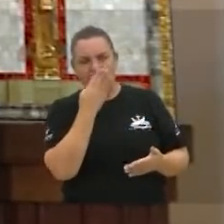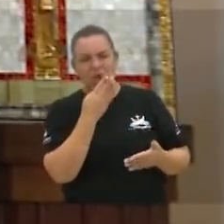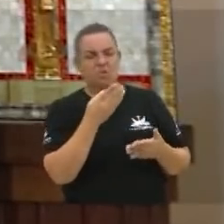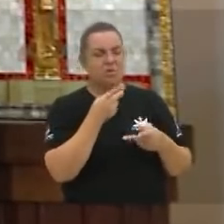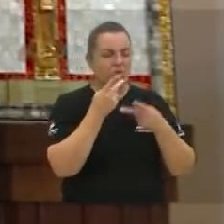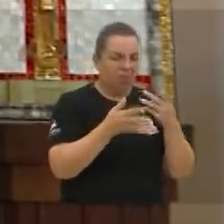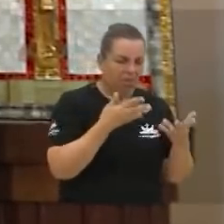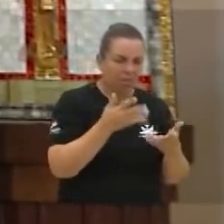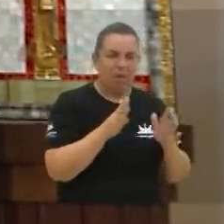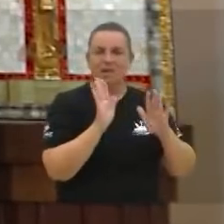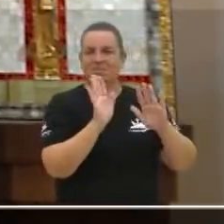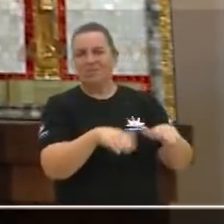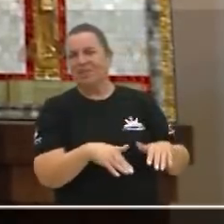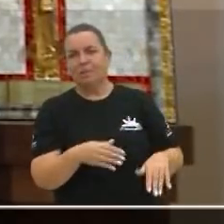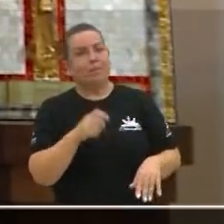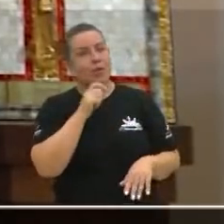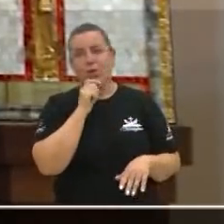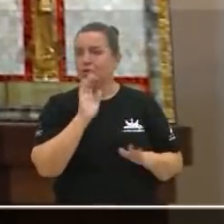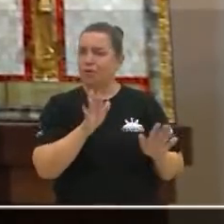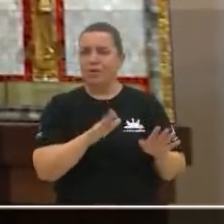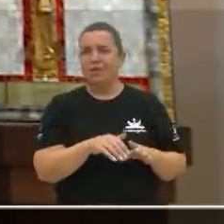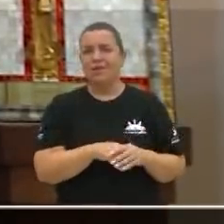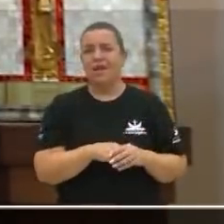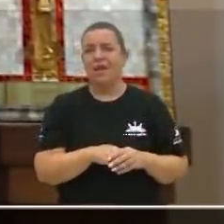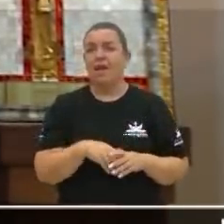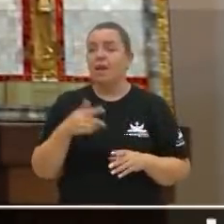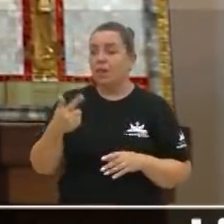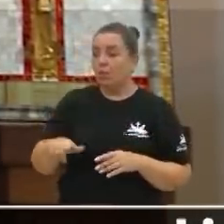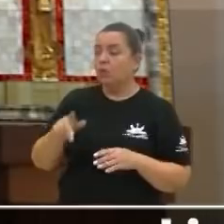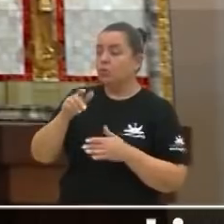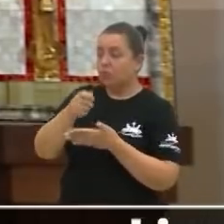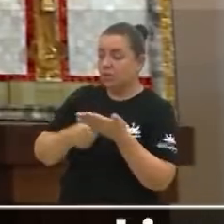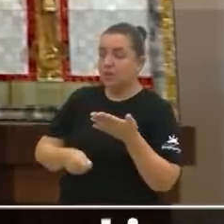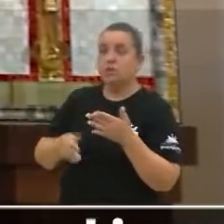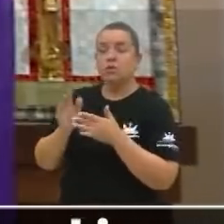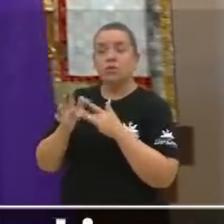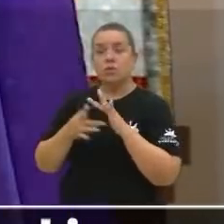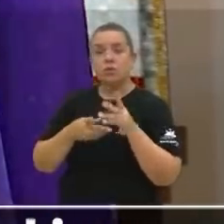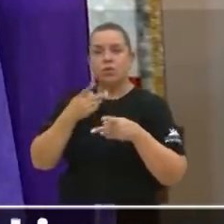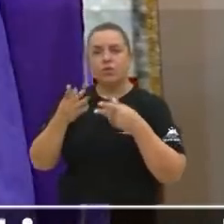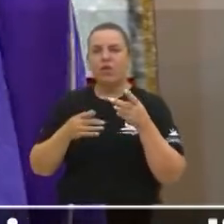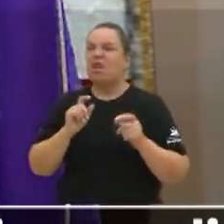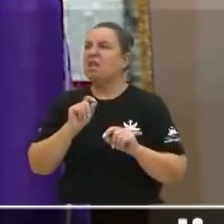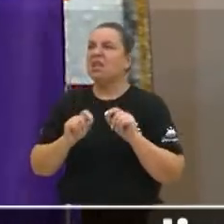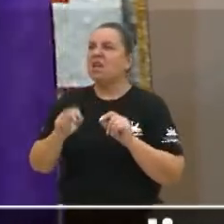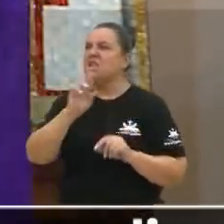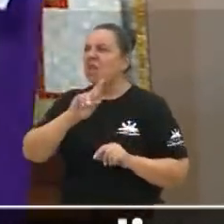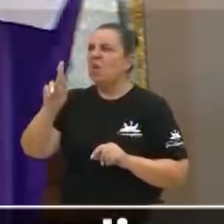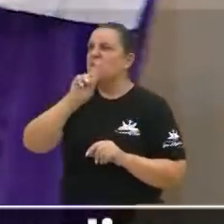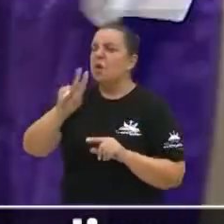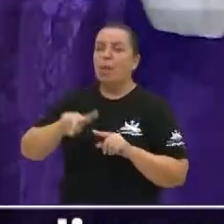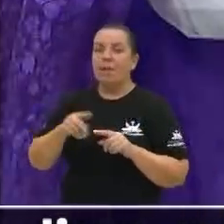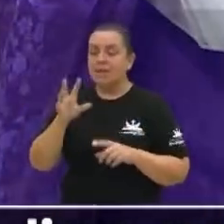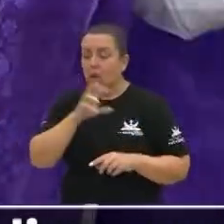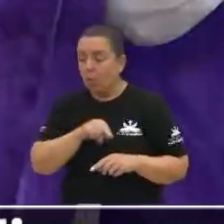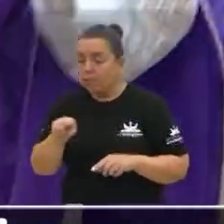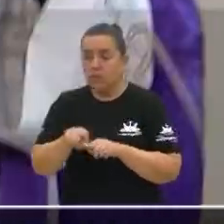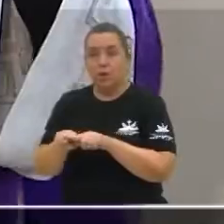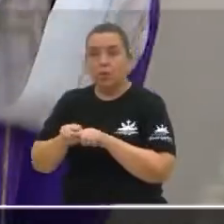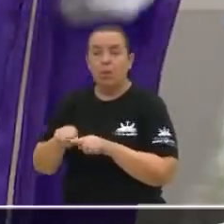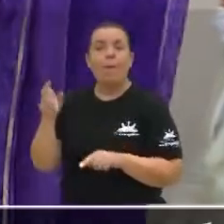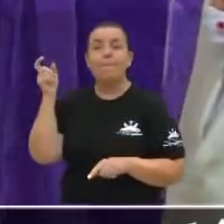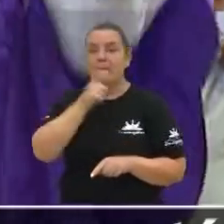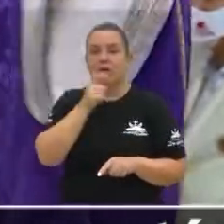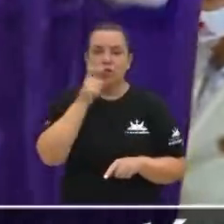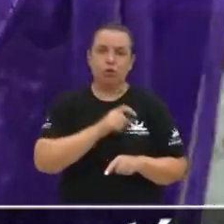testemunho do outro texto nosso senhor vai dizer assim aquele que diz senhor senhor mas não ama seu irmão